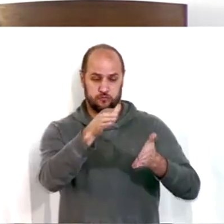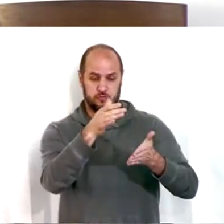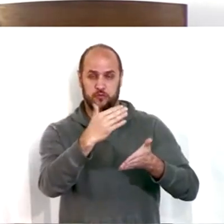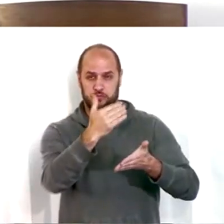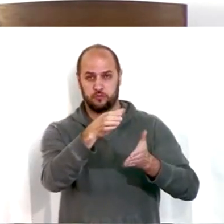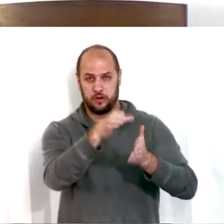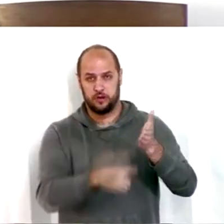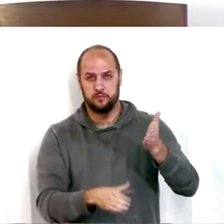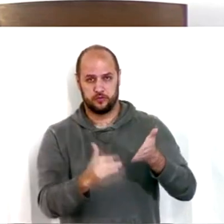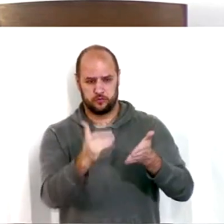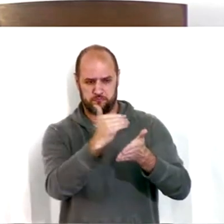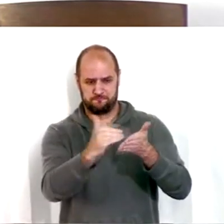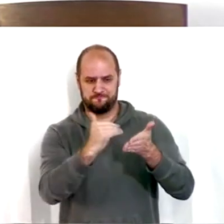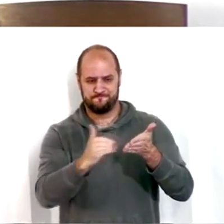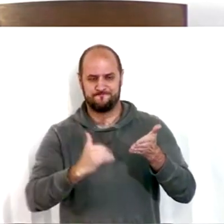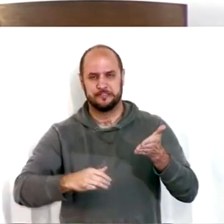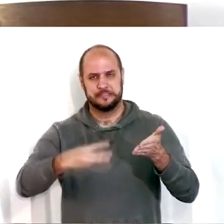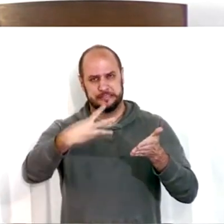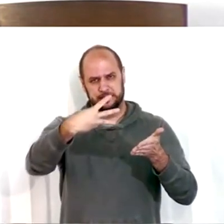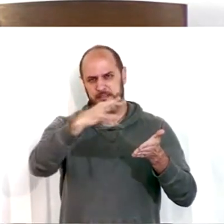três simples